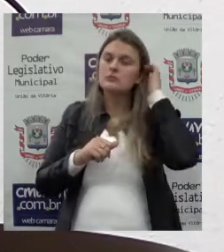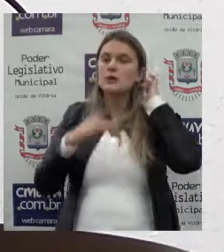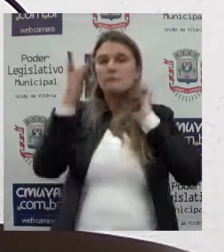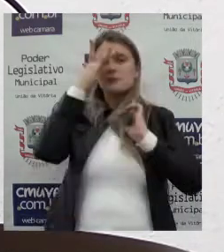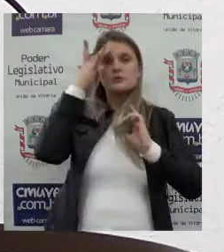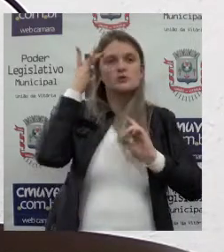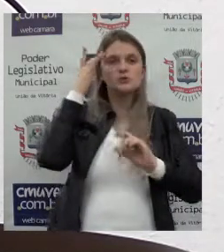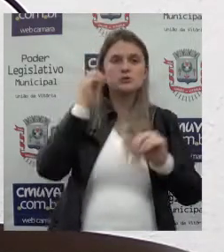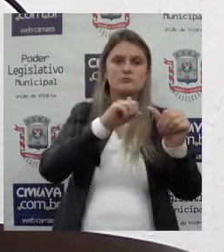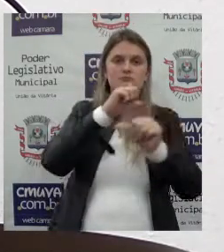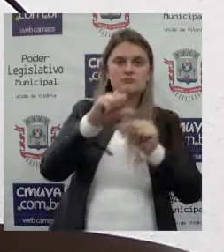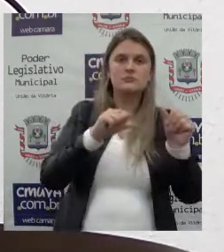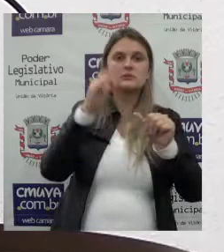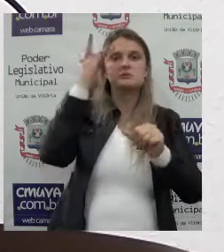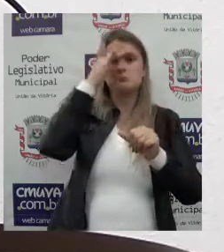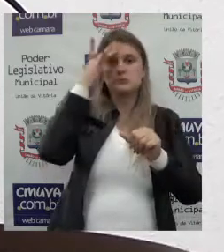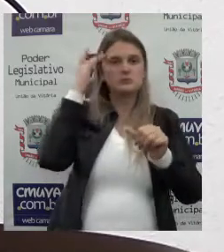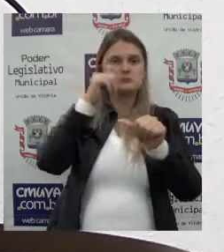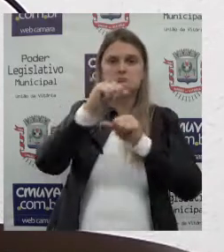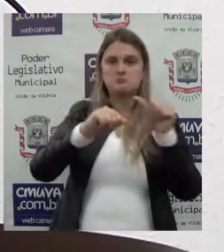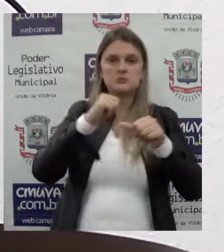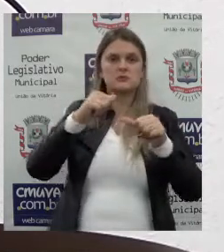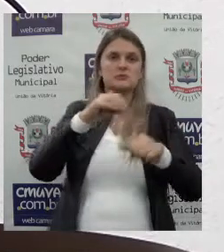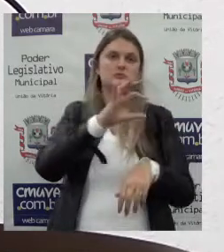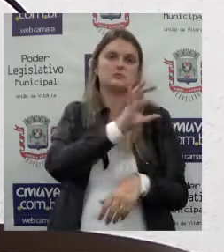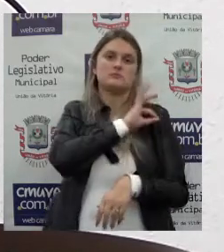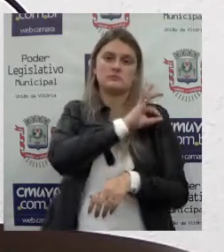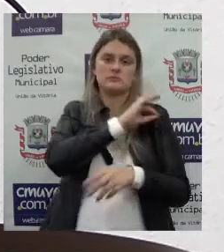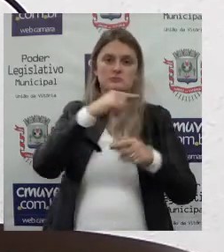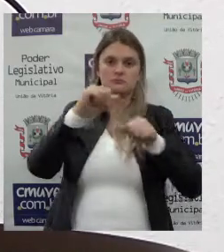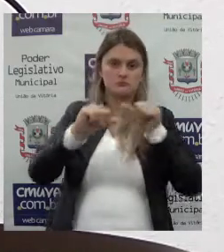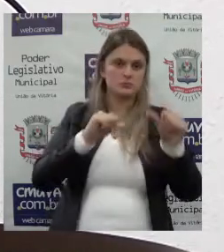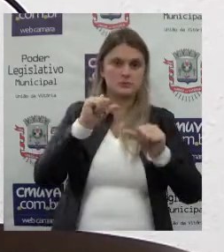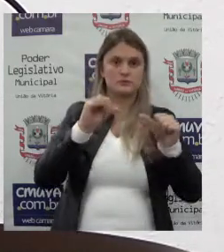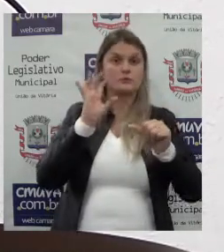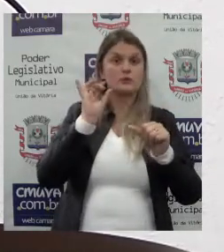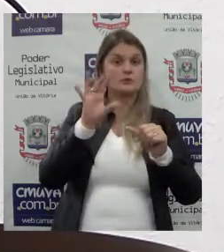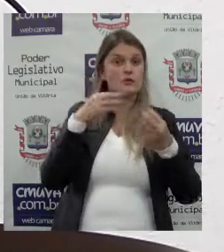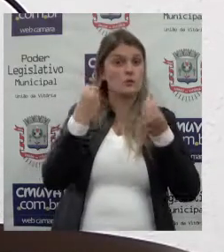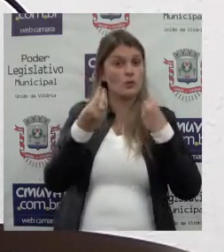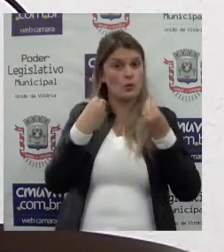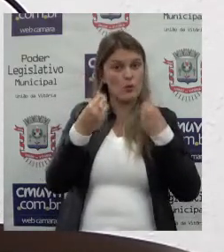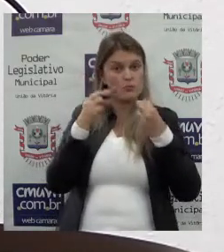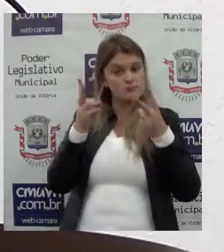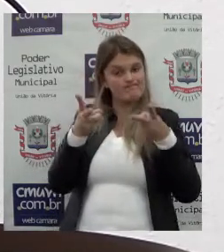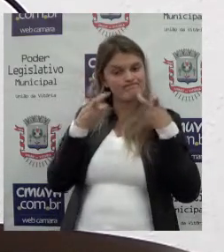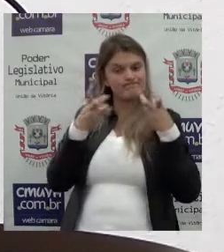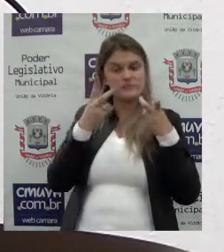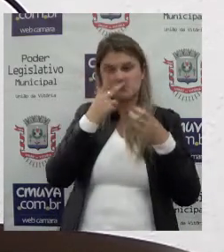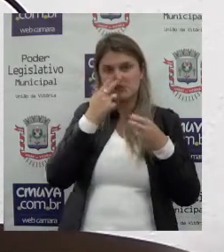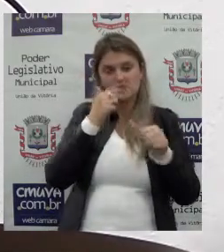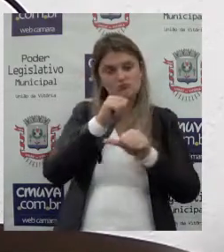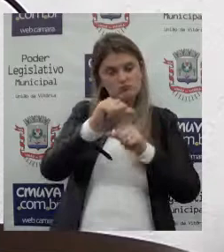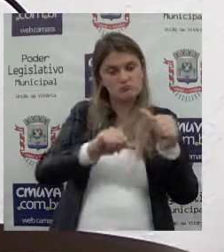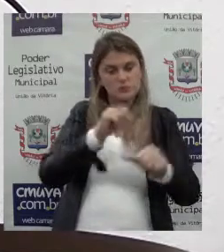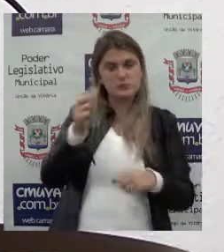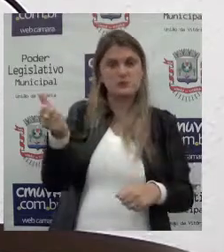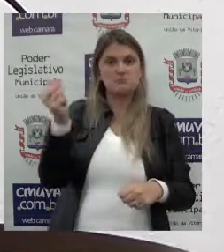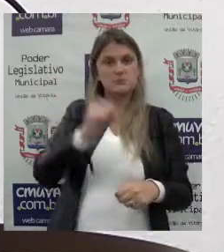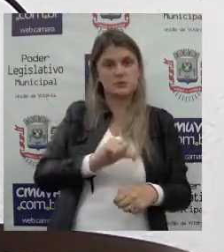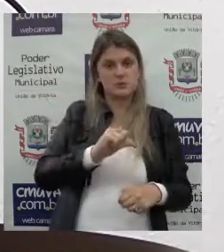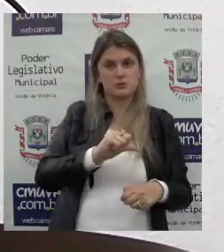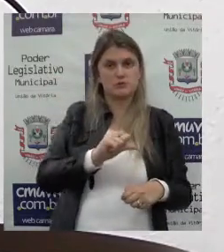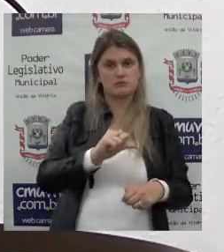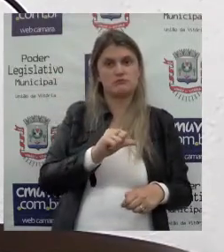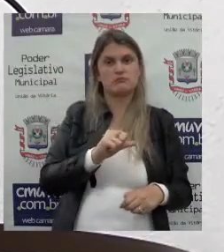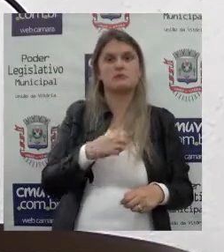outra. Entendeu? O cidadão muda, as pessoas mudam, a polícia muda. Só que, do jeito que eu estou vendo, está mudando